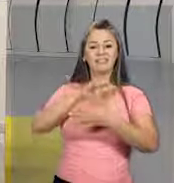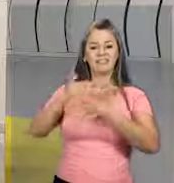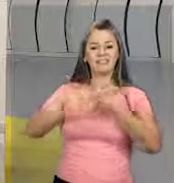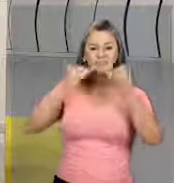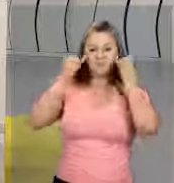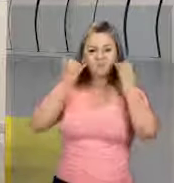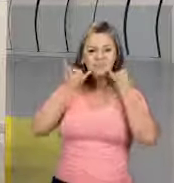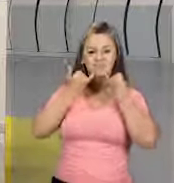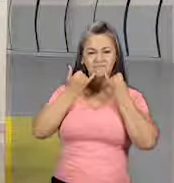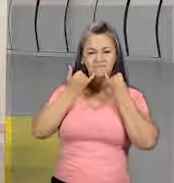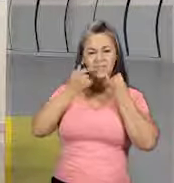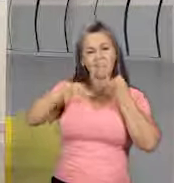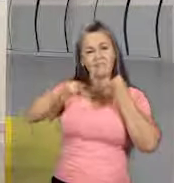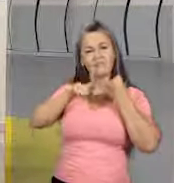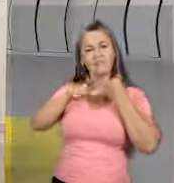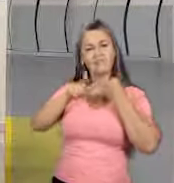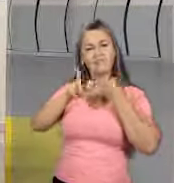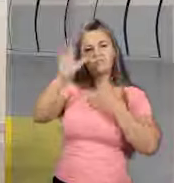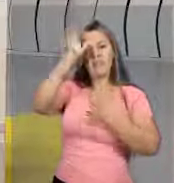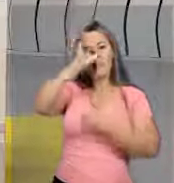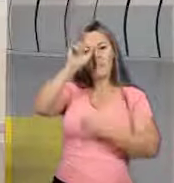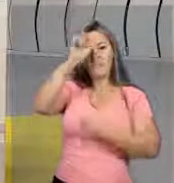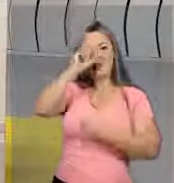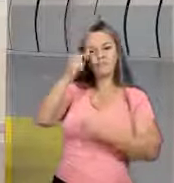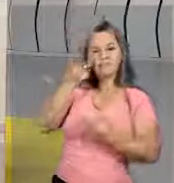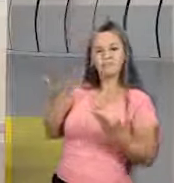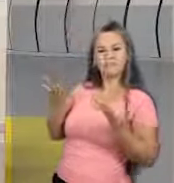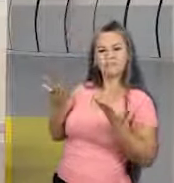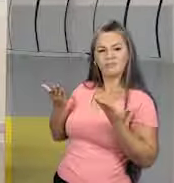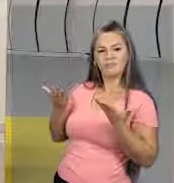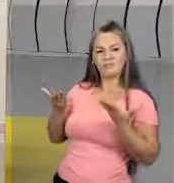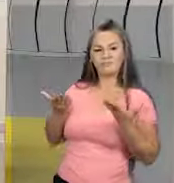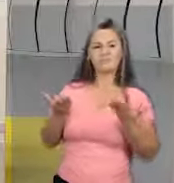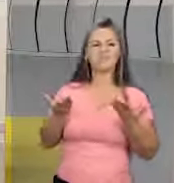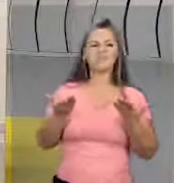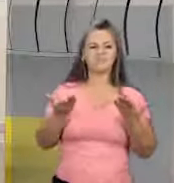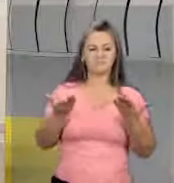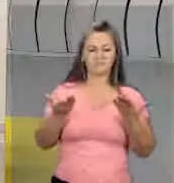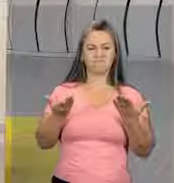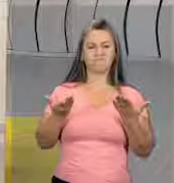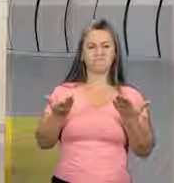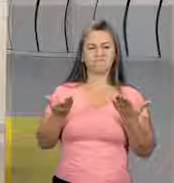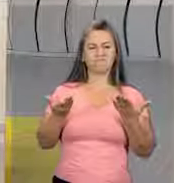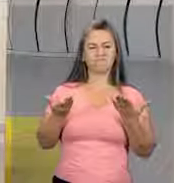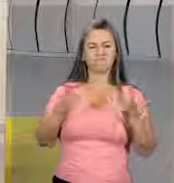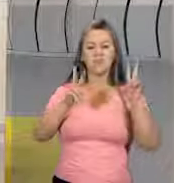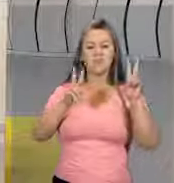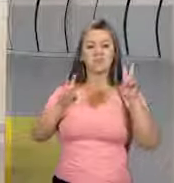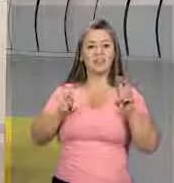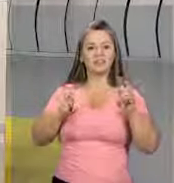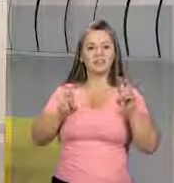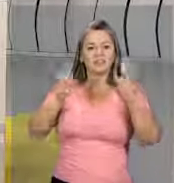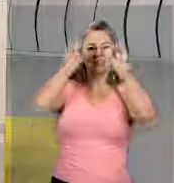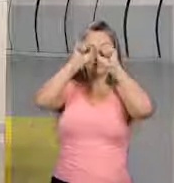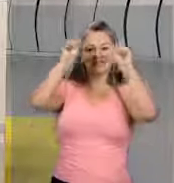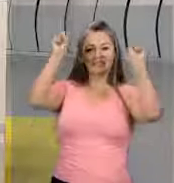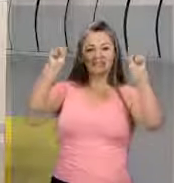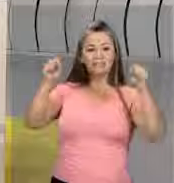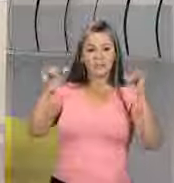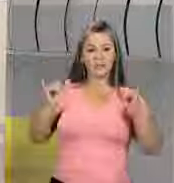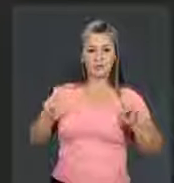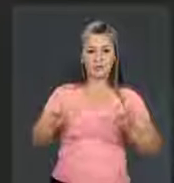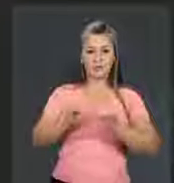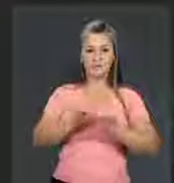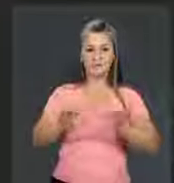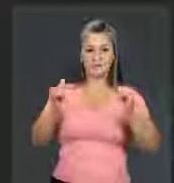vocês estudando um pouquinho nessa hora. O nosso assunto é circuitos elétricos.